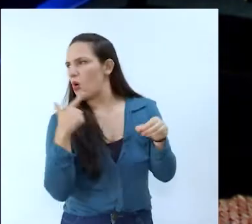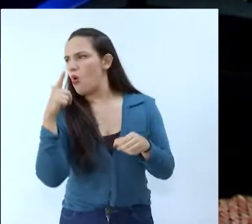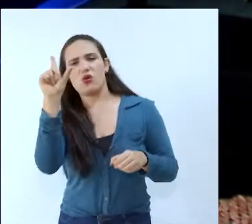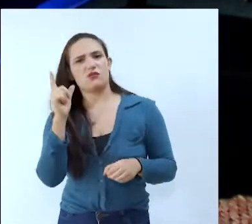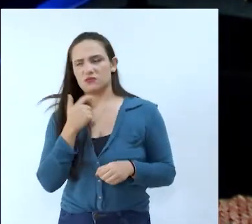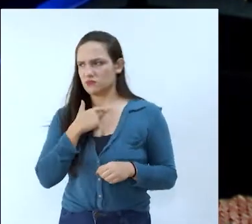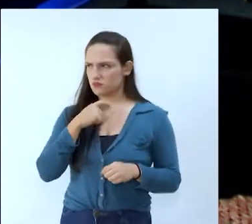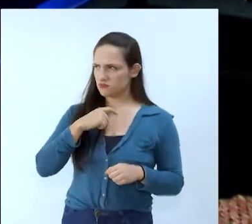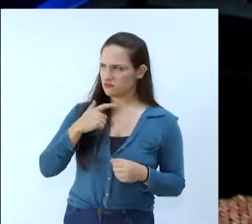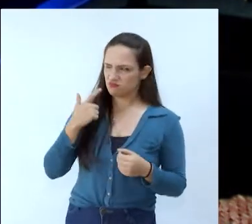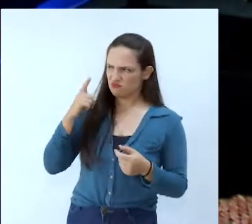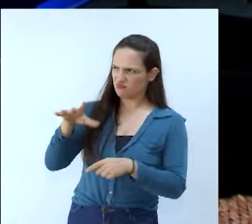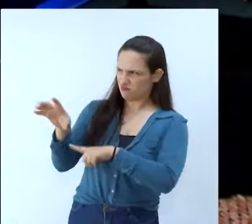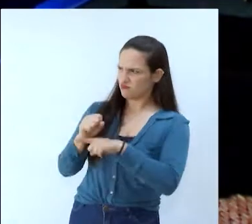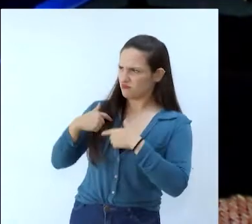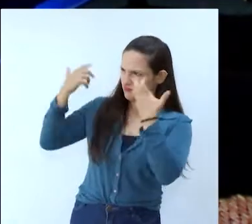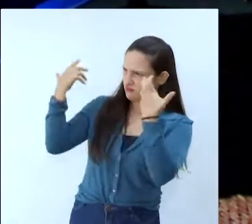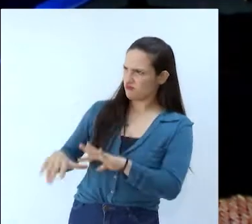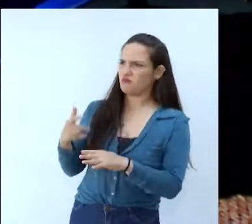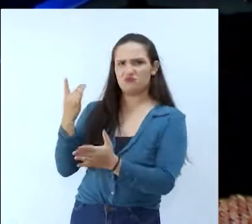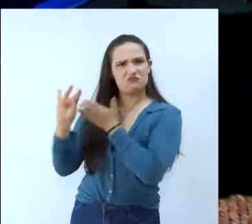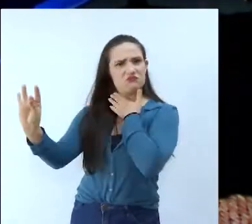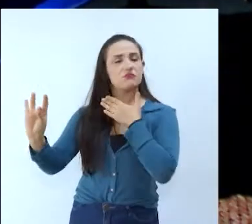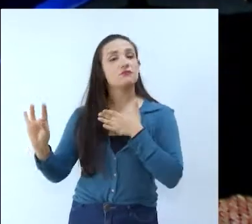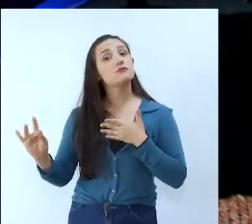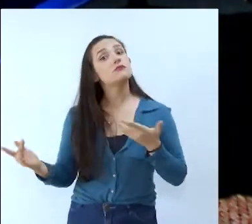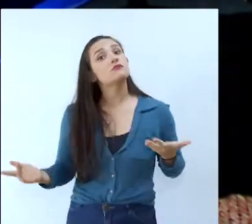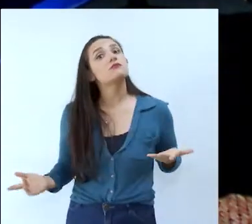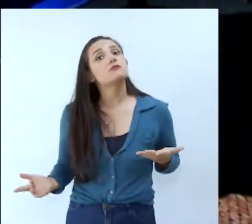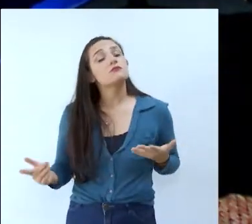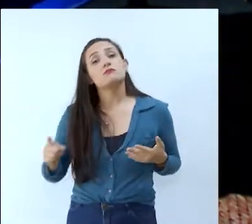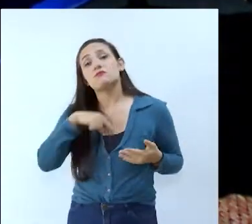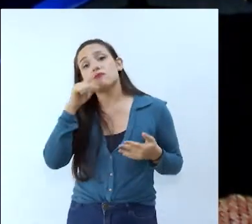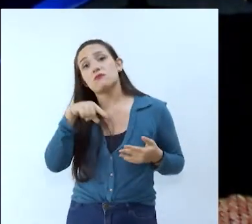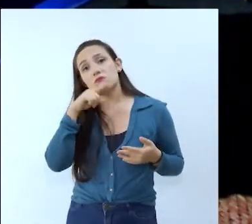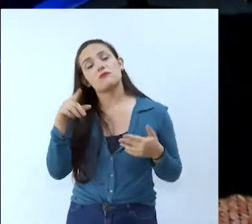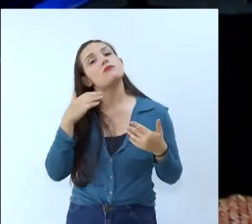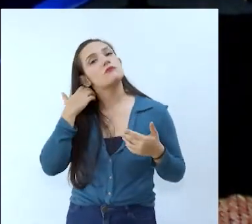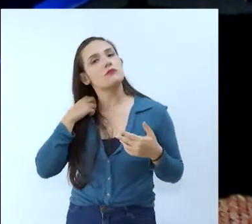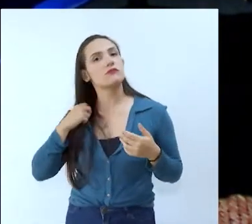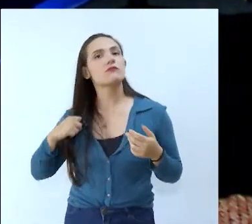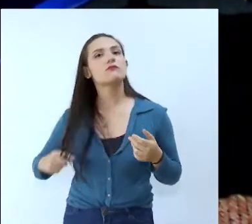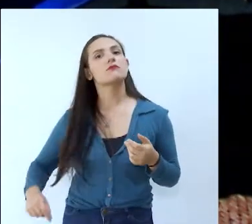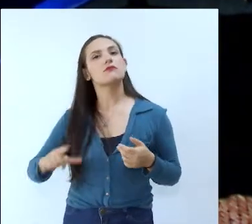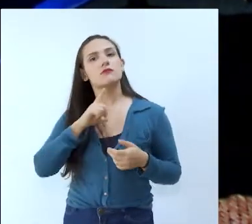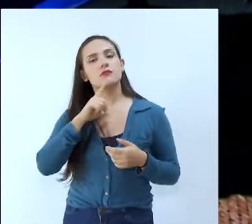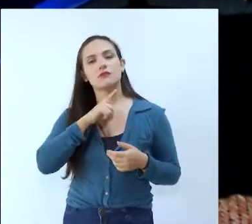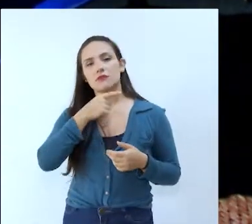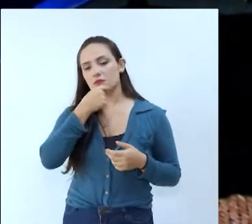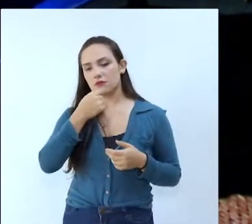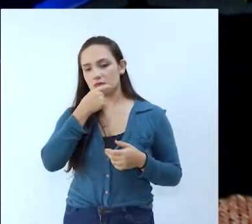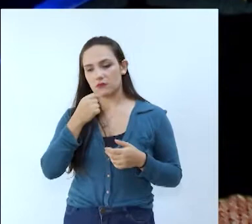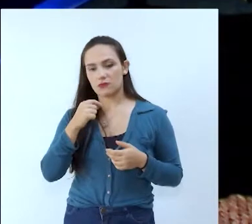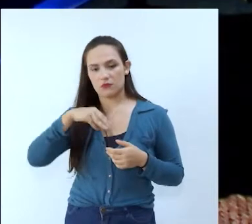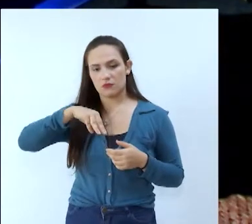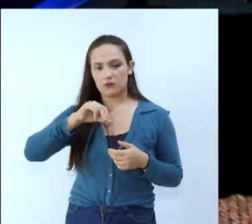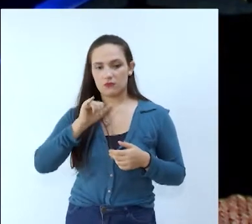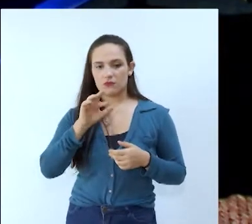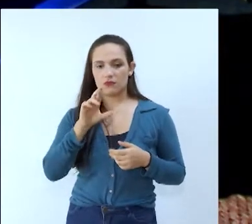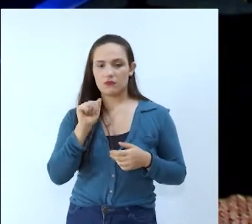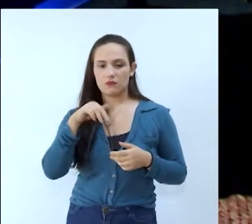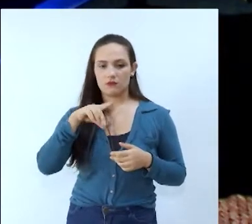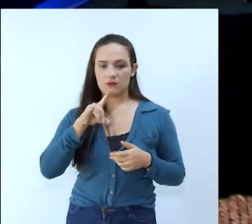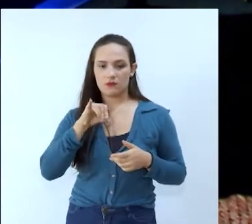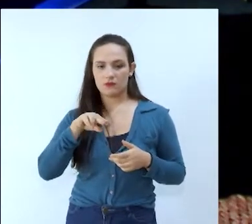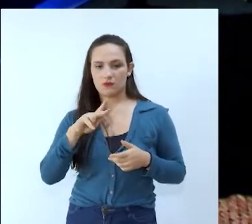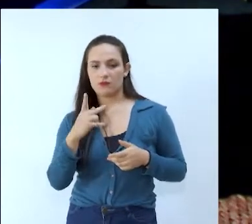Mirandinha e o Mirandinho e o Edmar jogavam no Palmeiras na época lá, e o Jorginho. O Mirandinha ele não passava bola para ninguém, cara. Os caras não